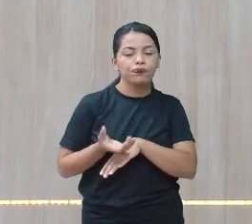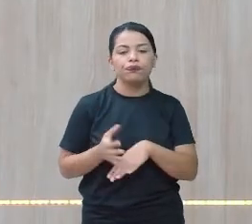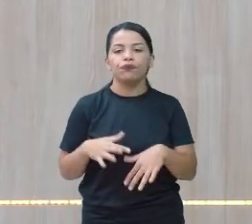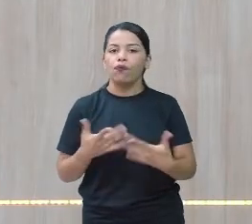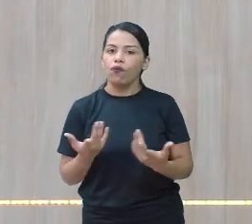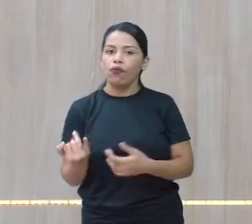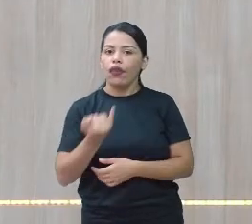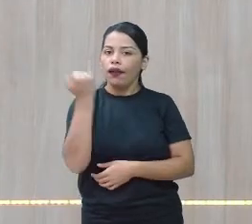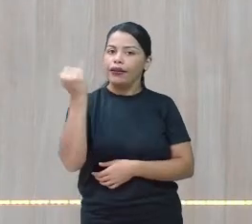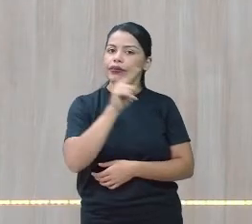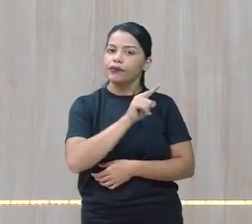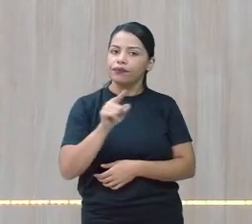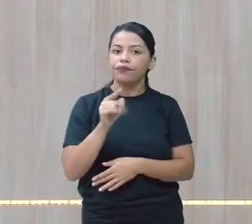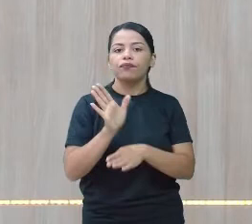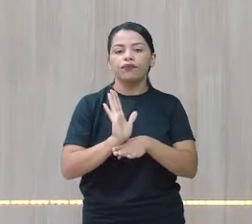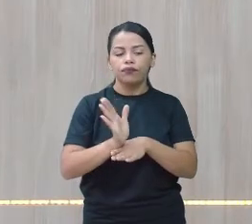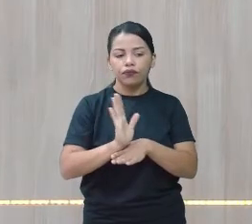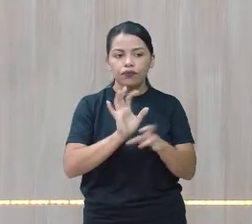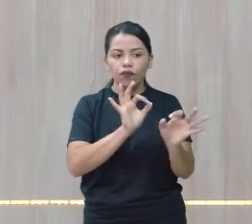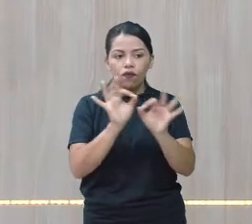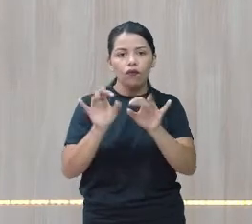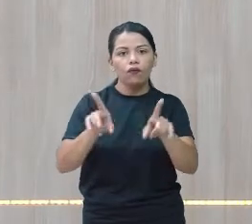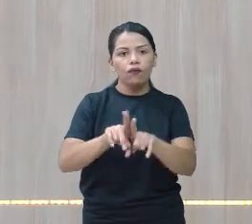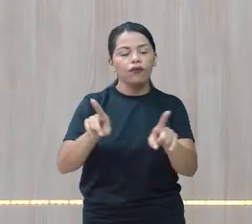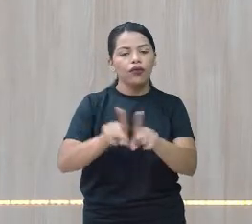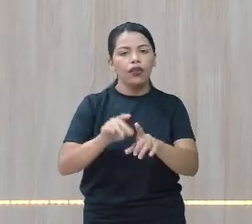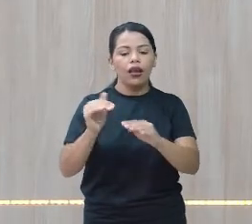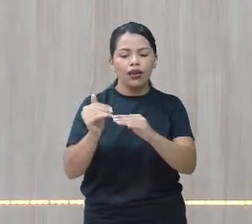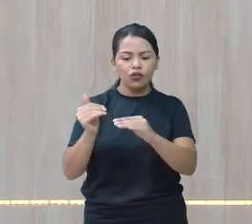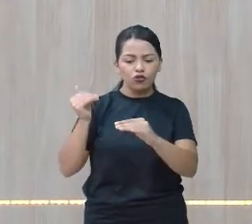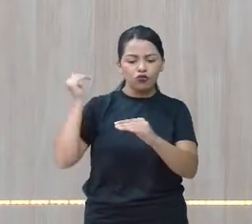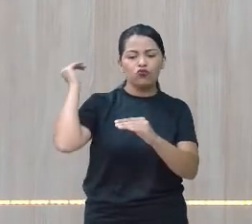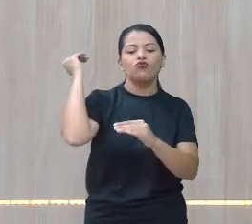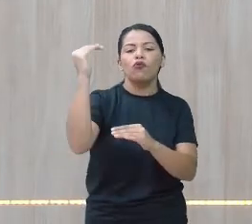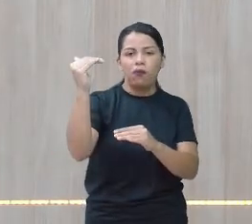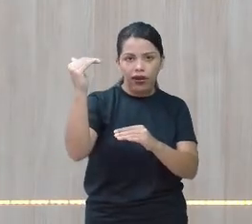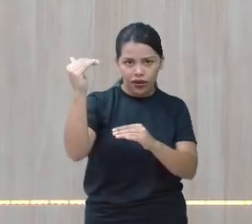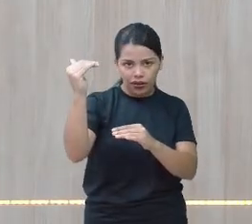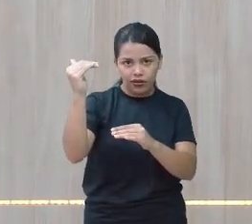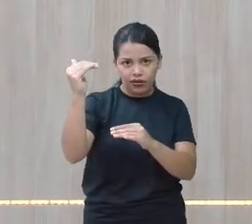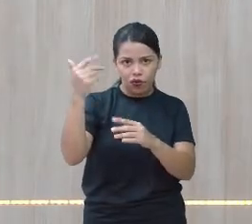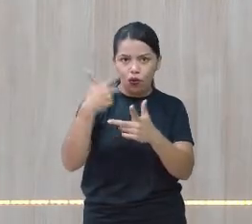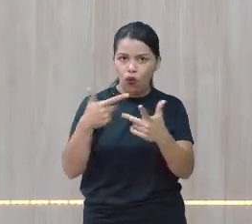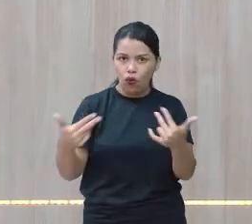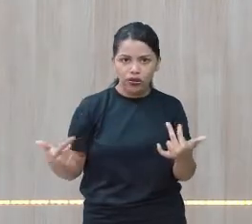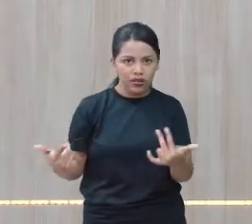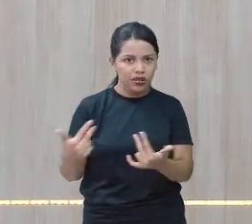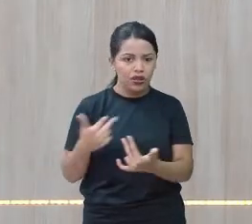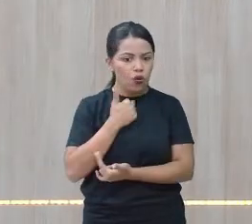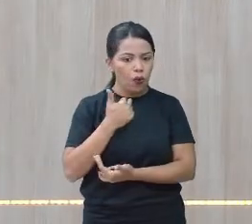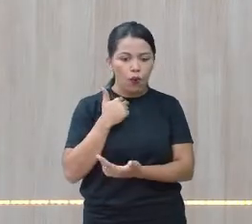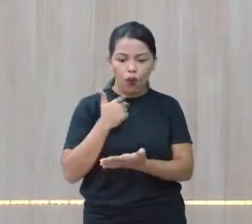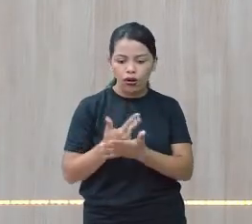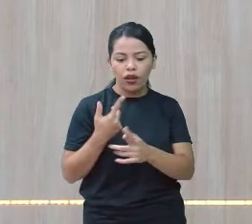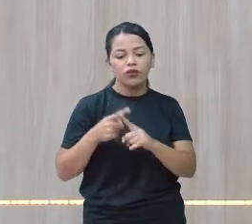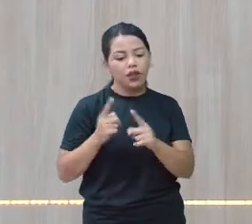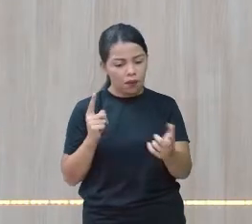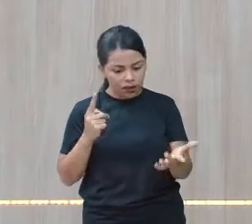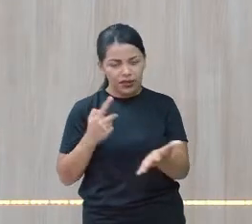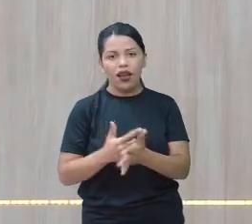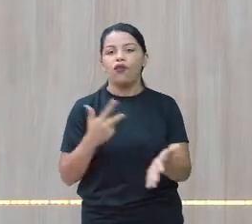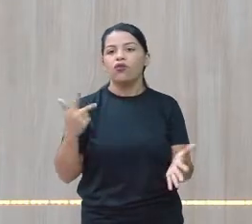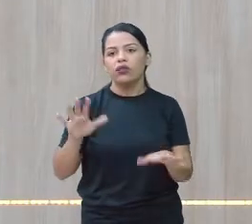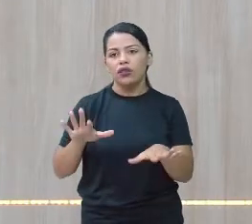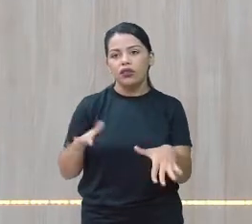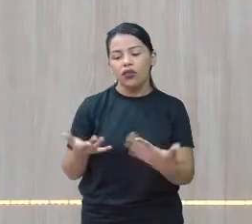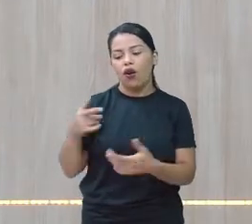gente também ver esses filmes. Filmes de superação, aquilo que não tinha como acontecer, e aí acontece. Não é? E essa